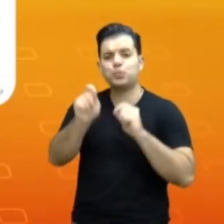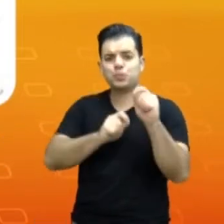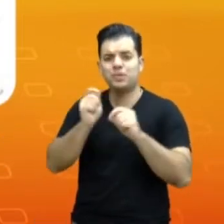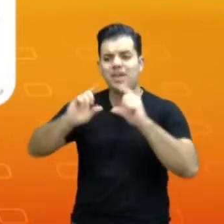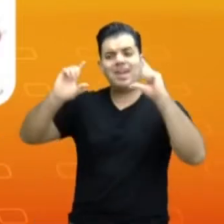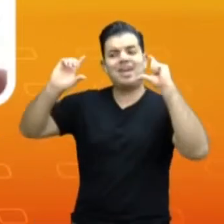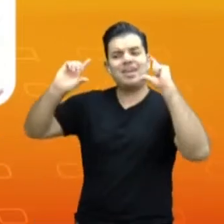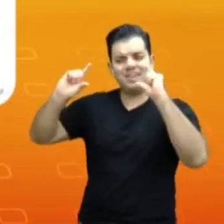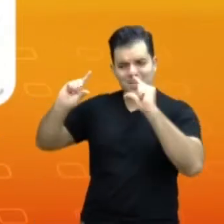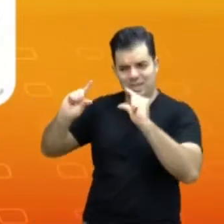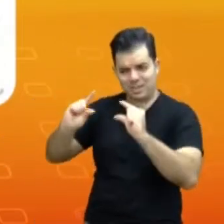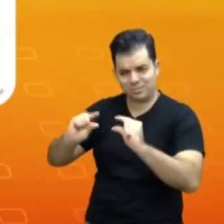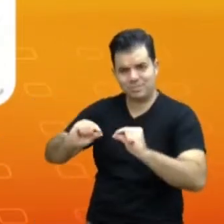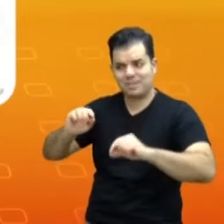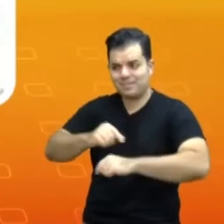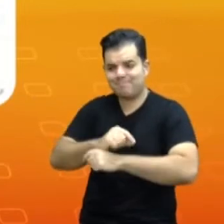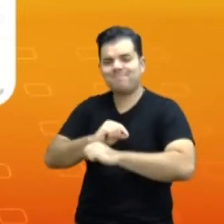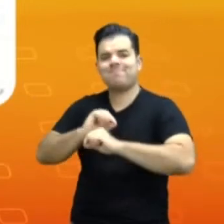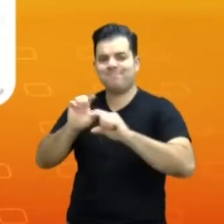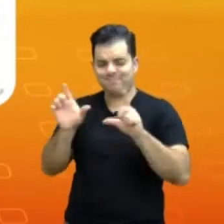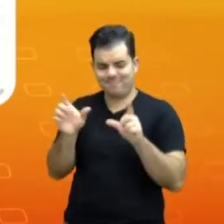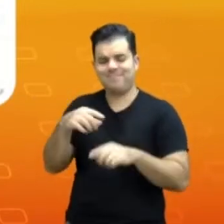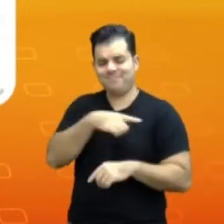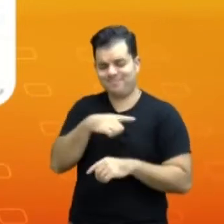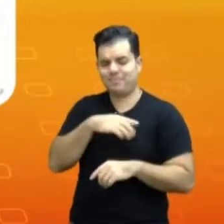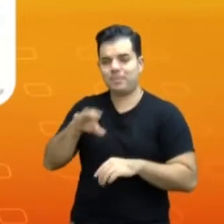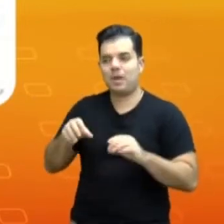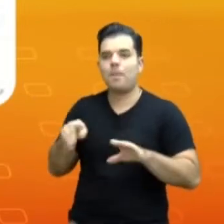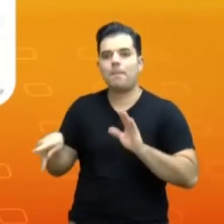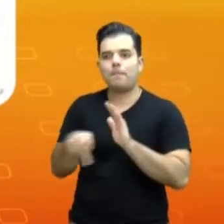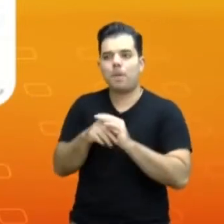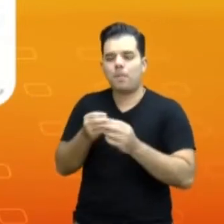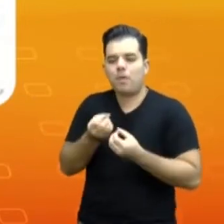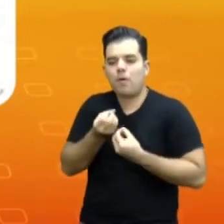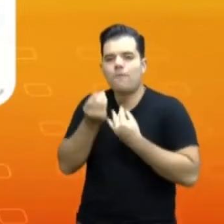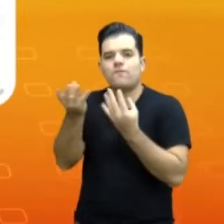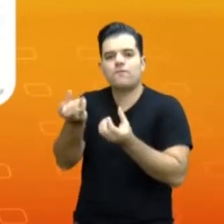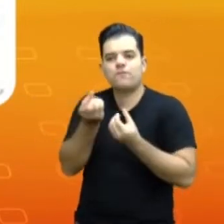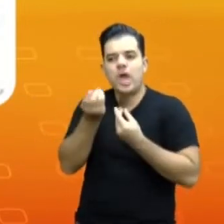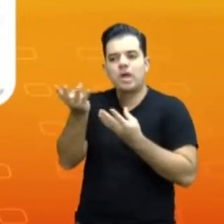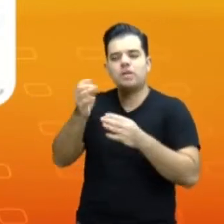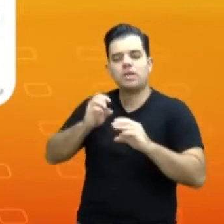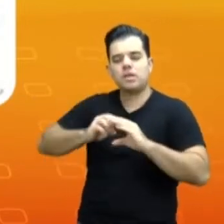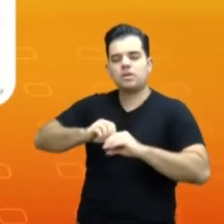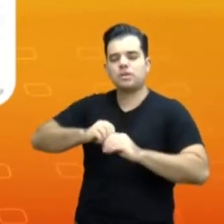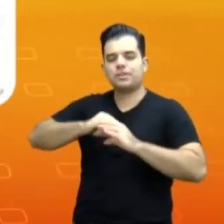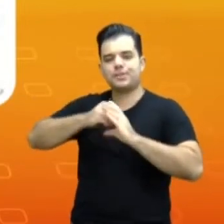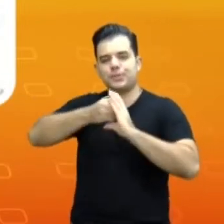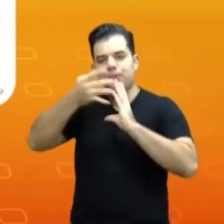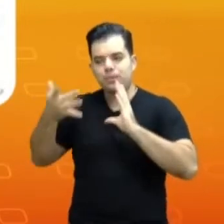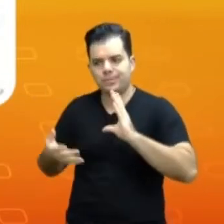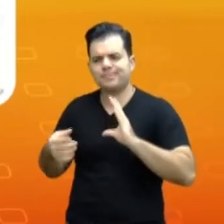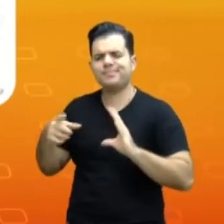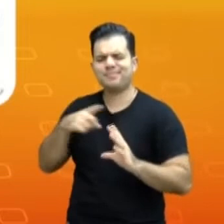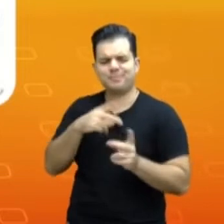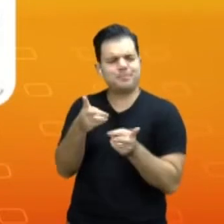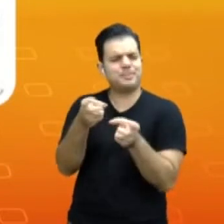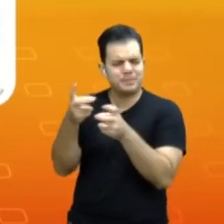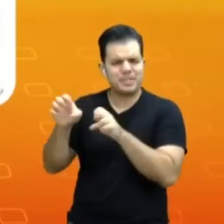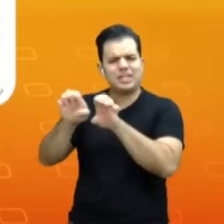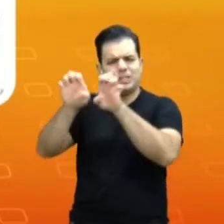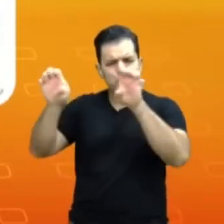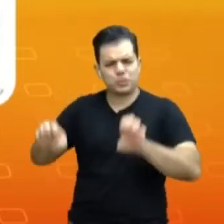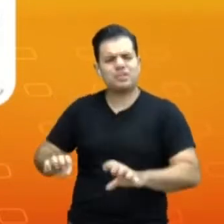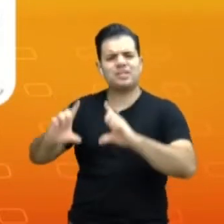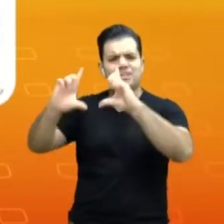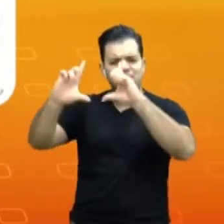de reduzir ainda mais e a OBS aumentou a oferta de conteúdo também para melhorar, mas sem dúvida foi uma estrutura mais enxuta. A gente